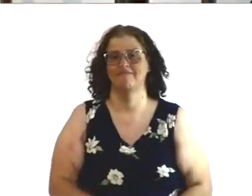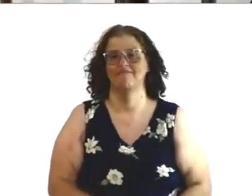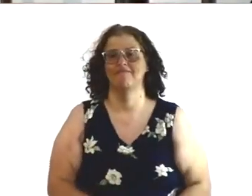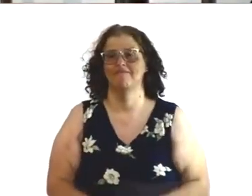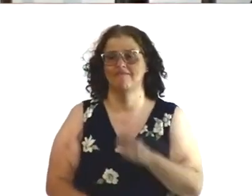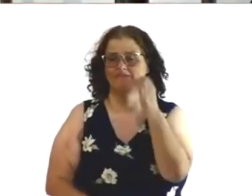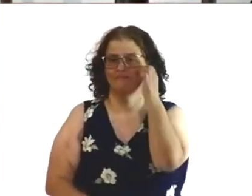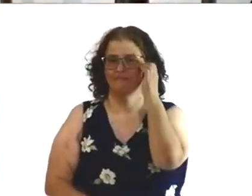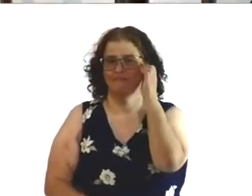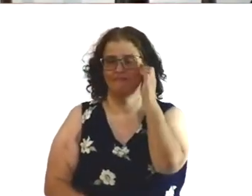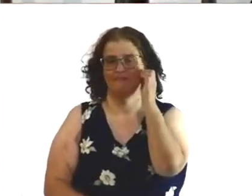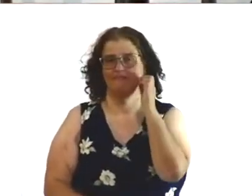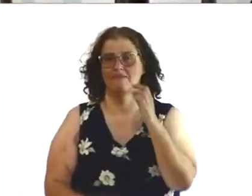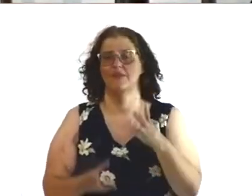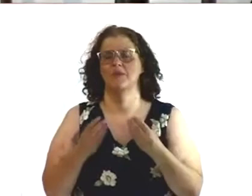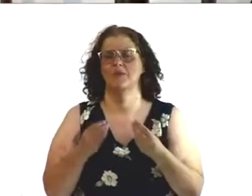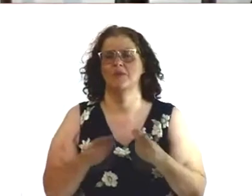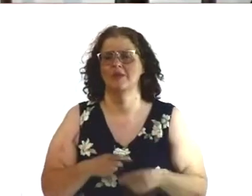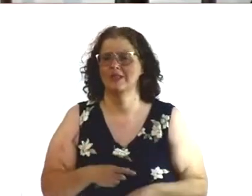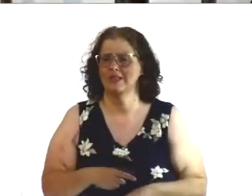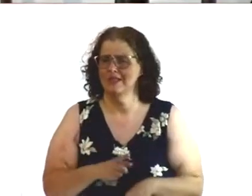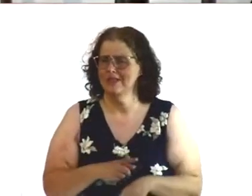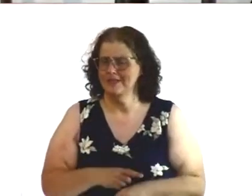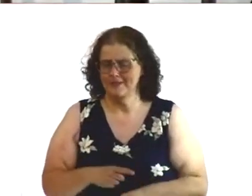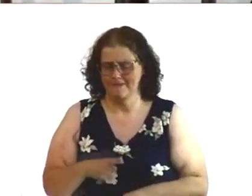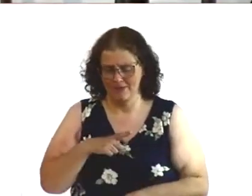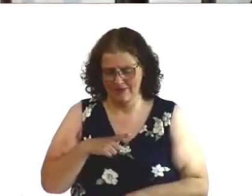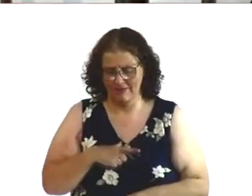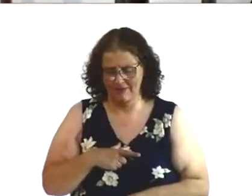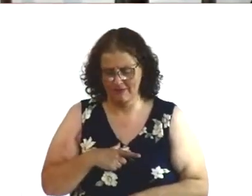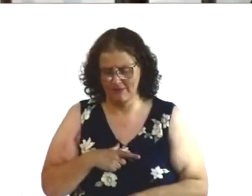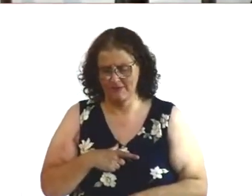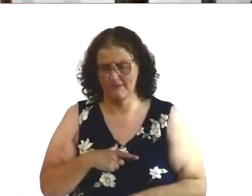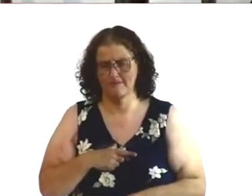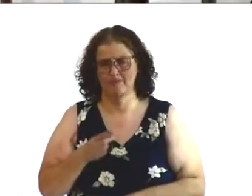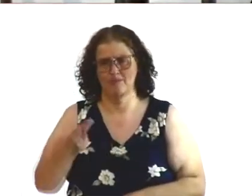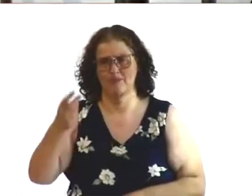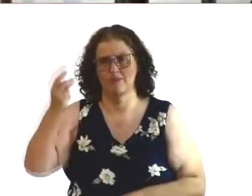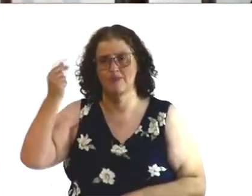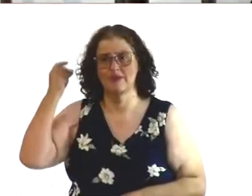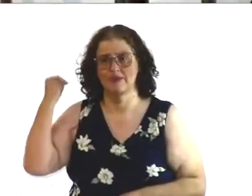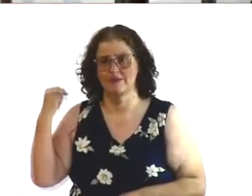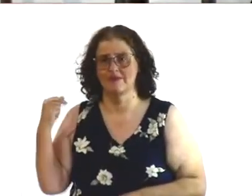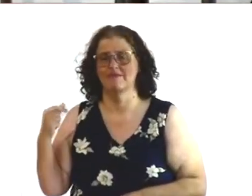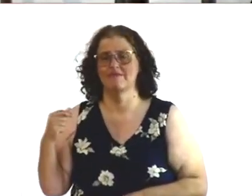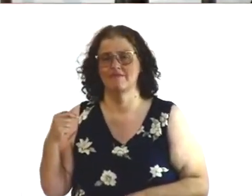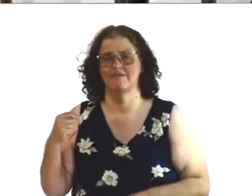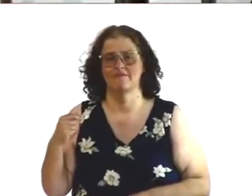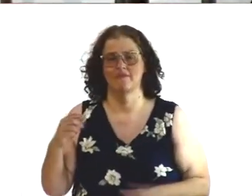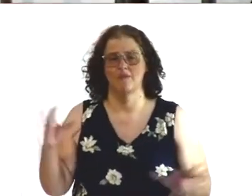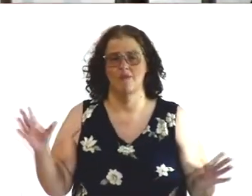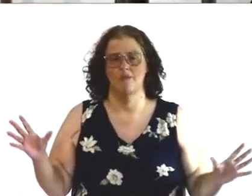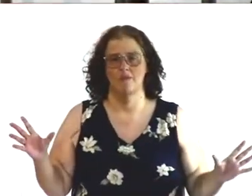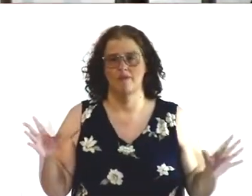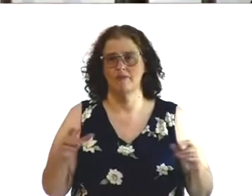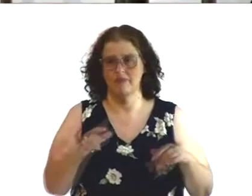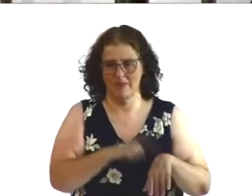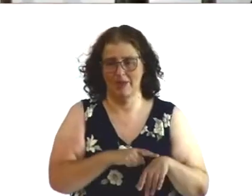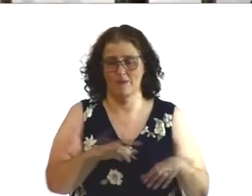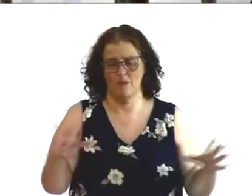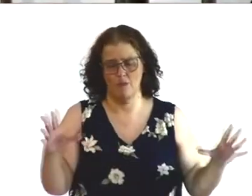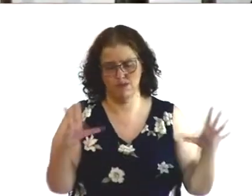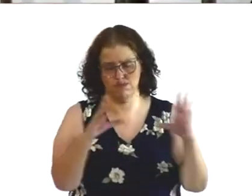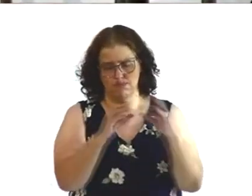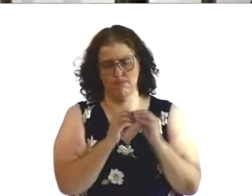períodos muito de escuridão, muito densa, mas o Senhor Jesus continua sendo a luz para todos